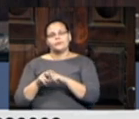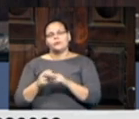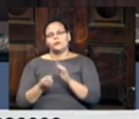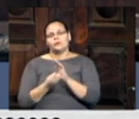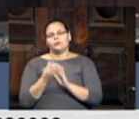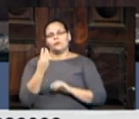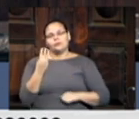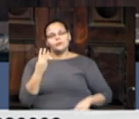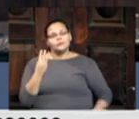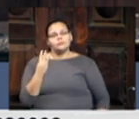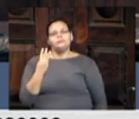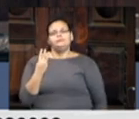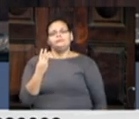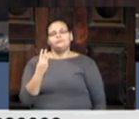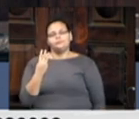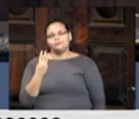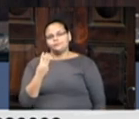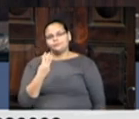3 elementos